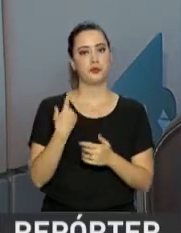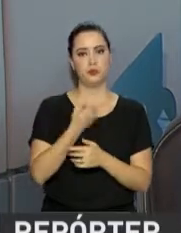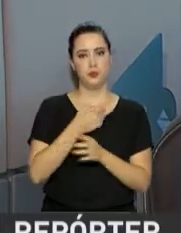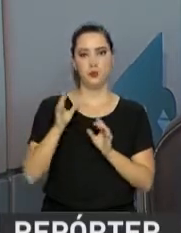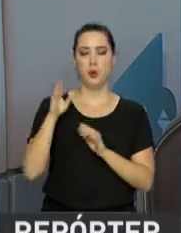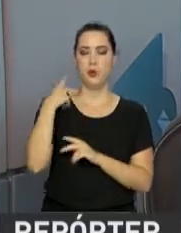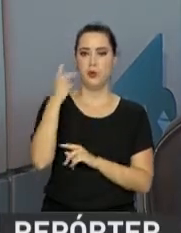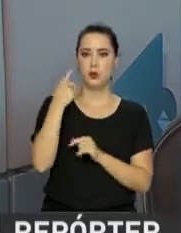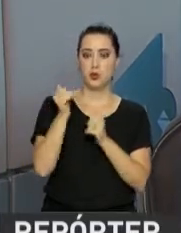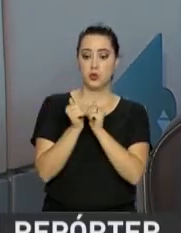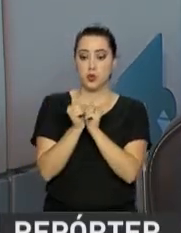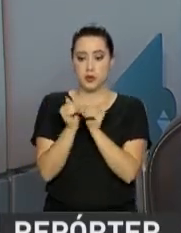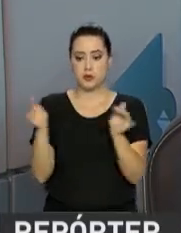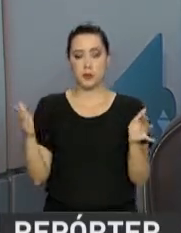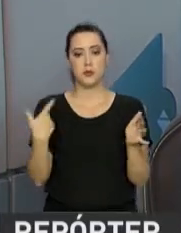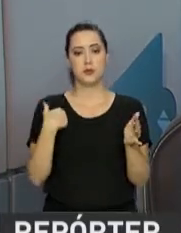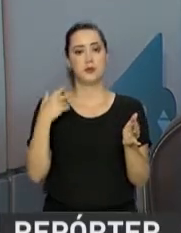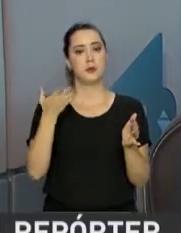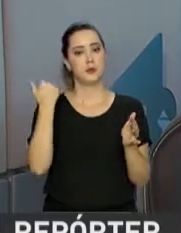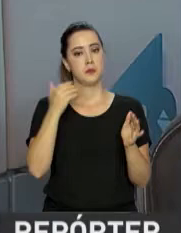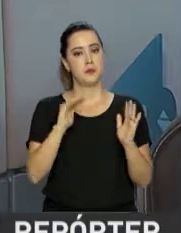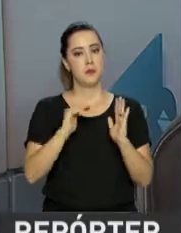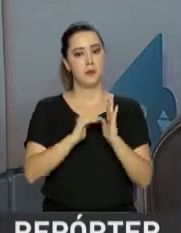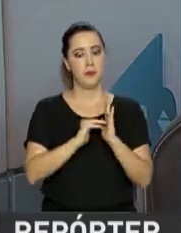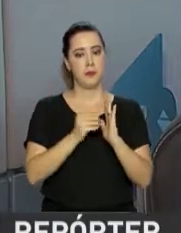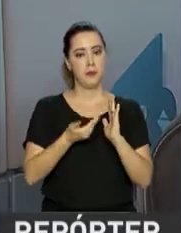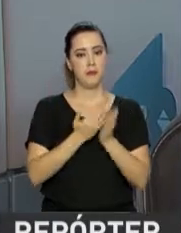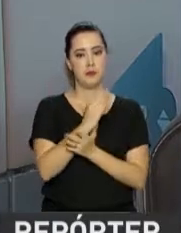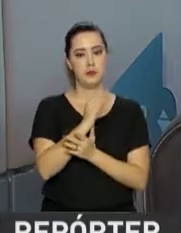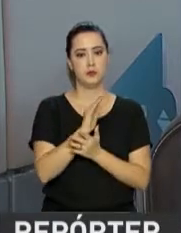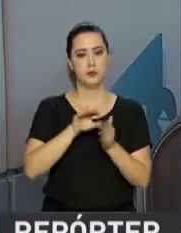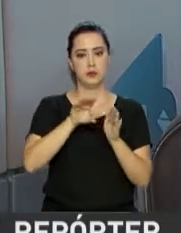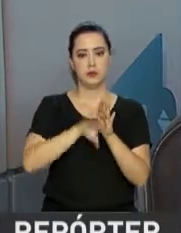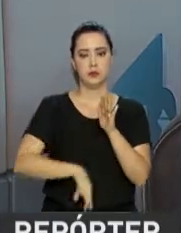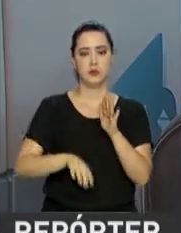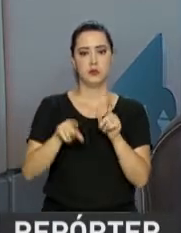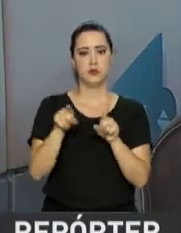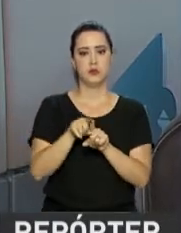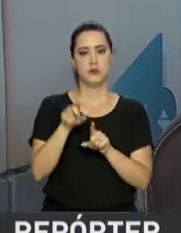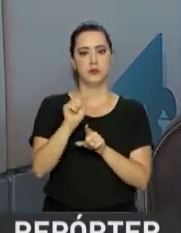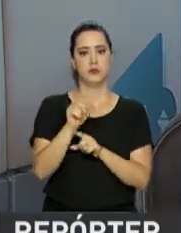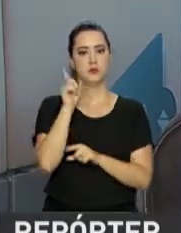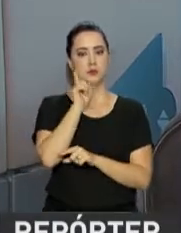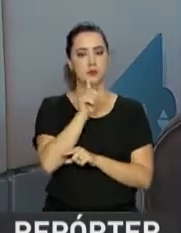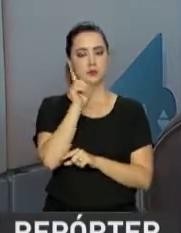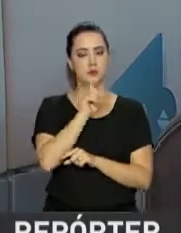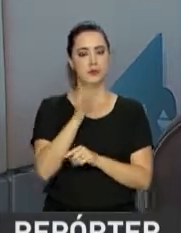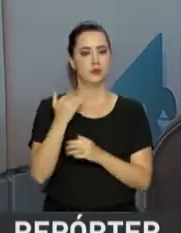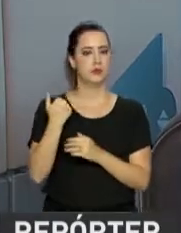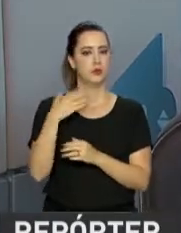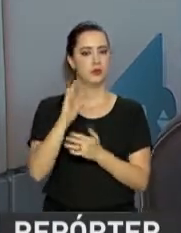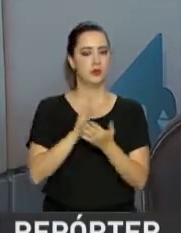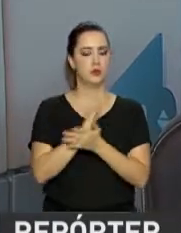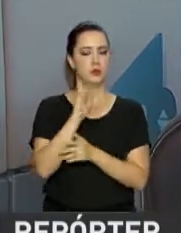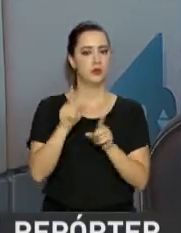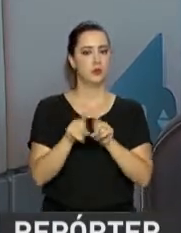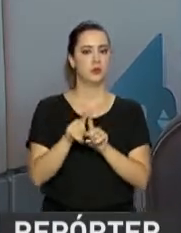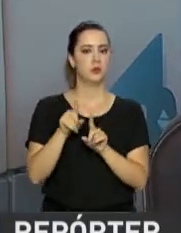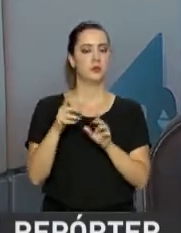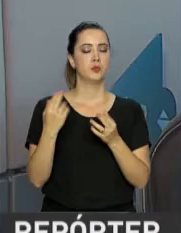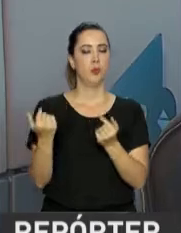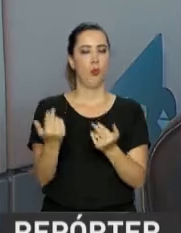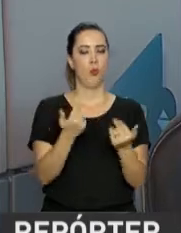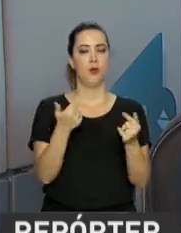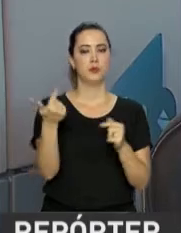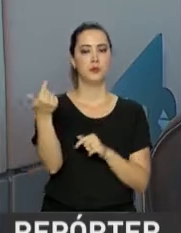política de céus abertos, passamos no Senado no ano passado, tirando o limite de voos norte-americanos para o Brasil, já passou. Vai ser feita a mesma